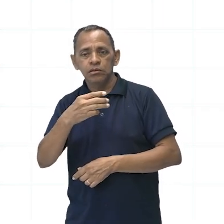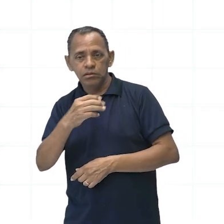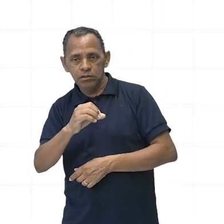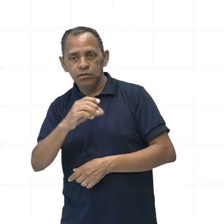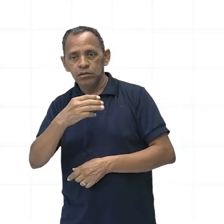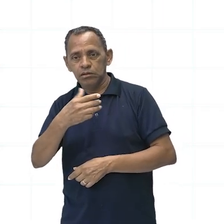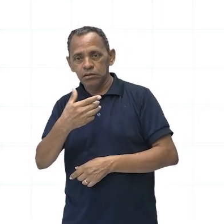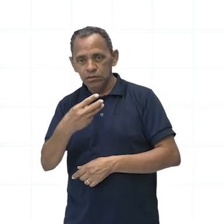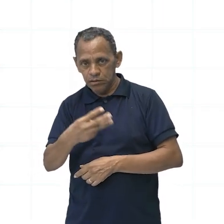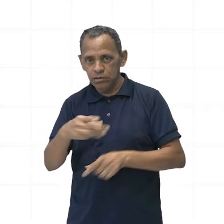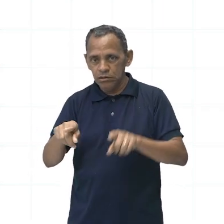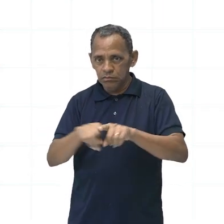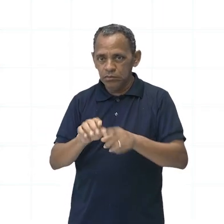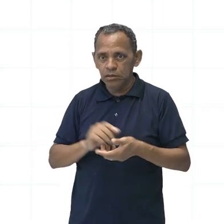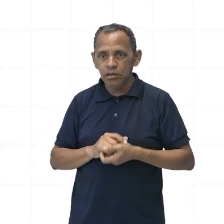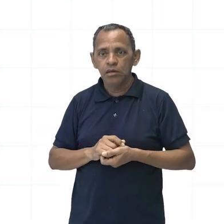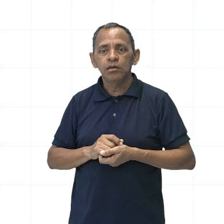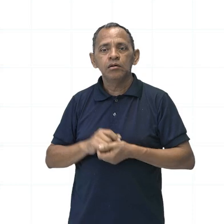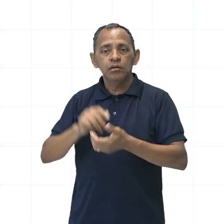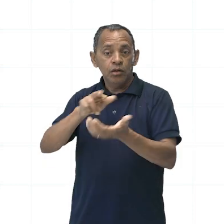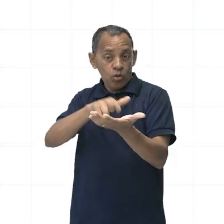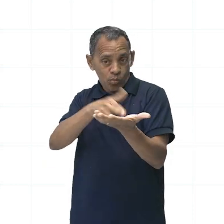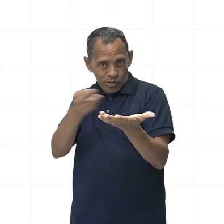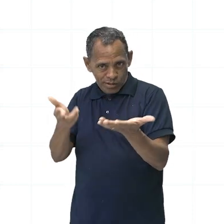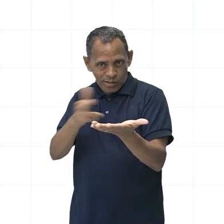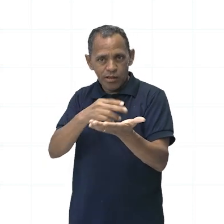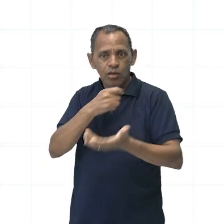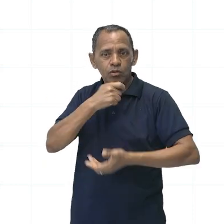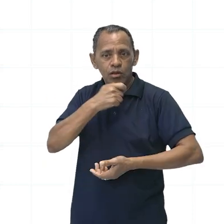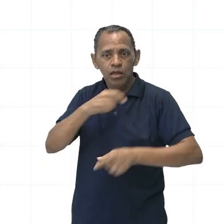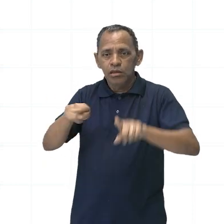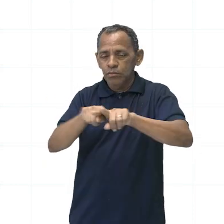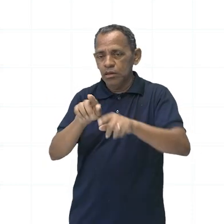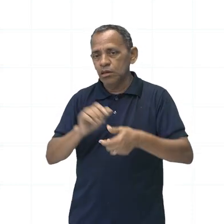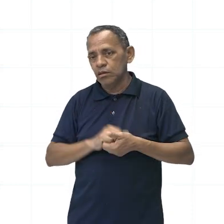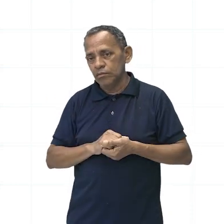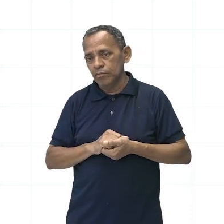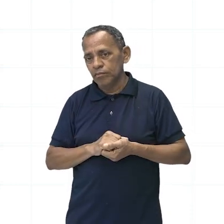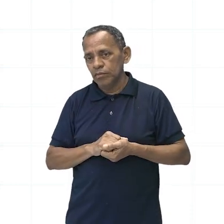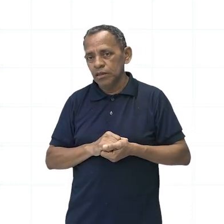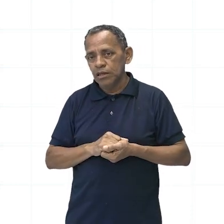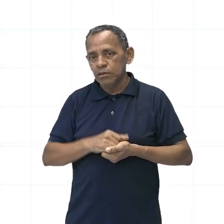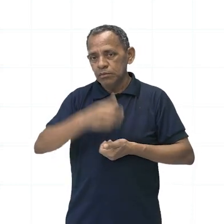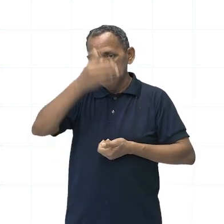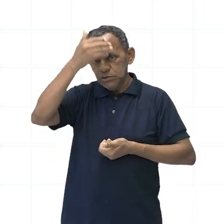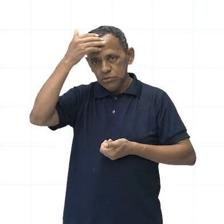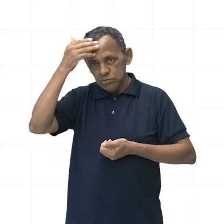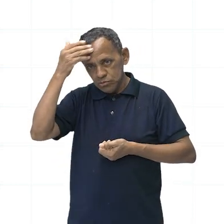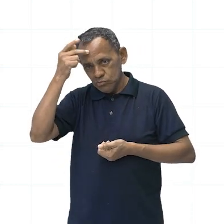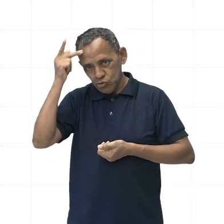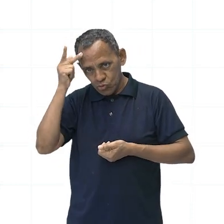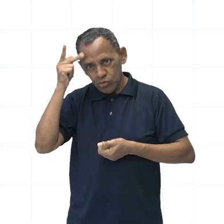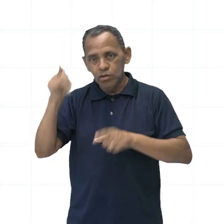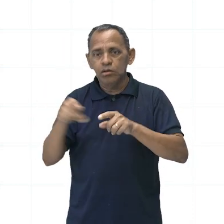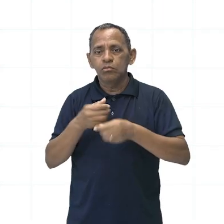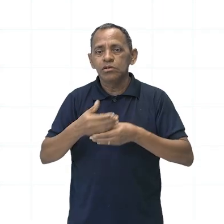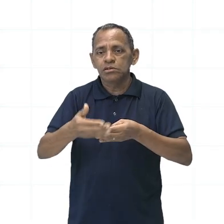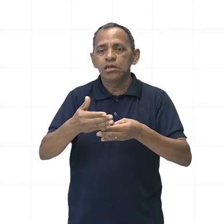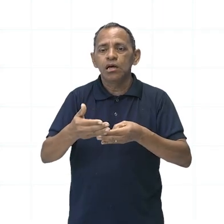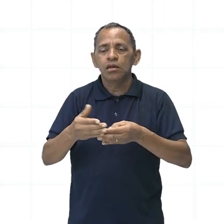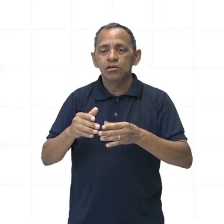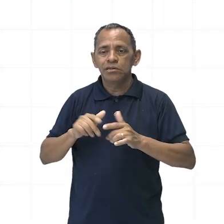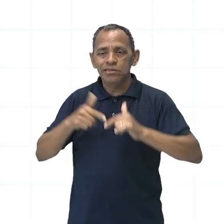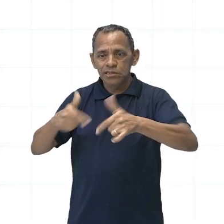de uma entrevista no jornal Portal Rios, Adriano destacou que as pessoas que começaram esse movimento na capital amazonense